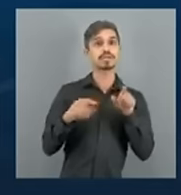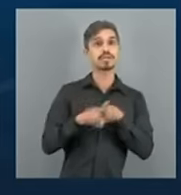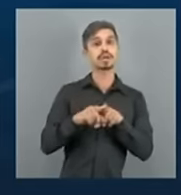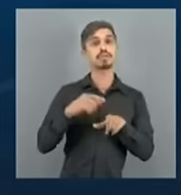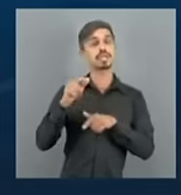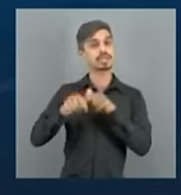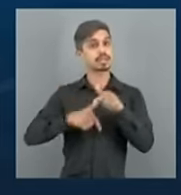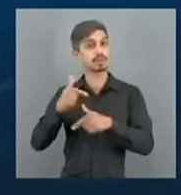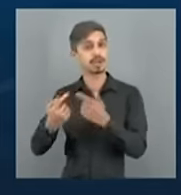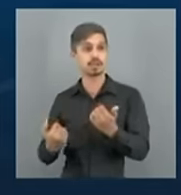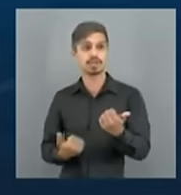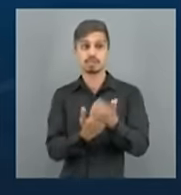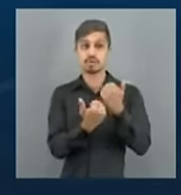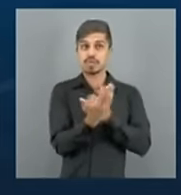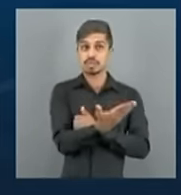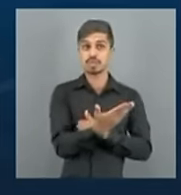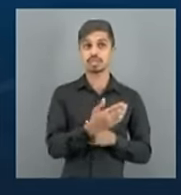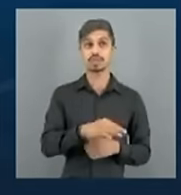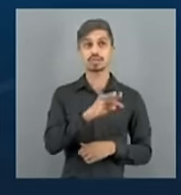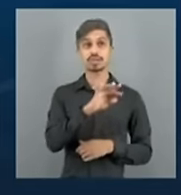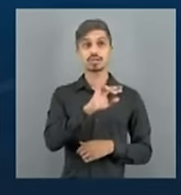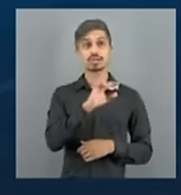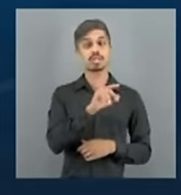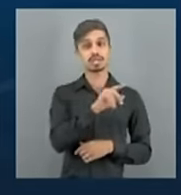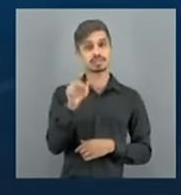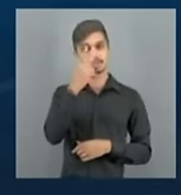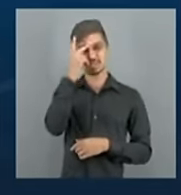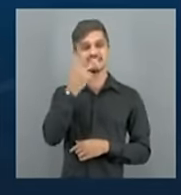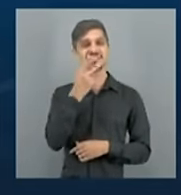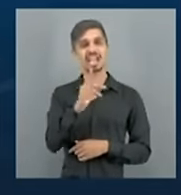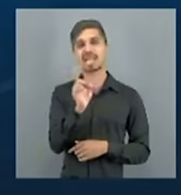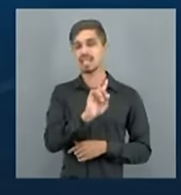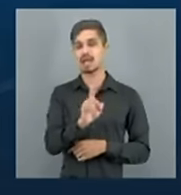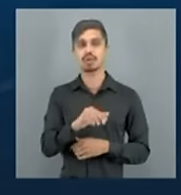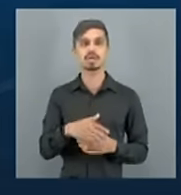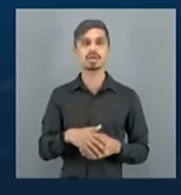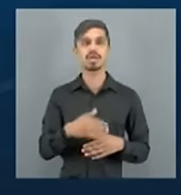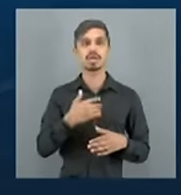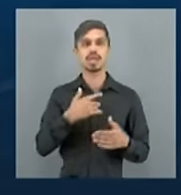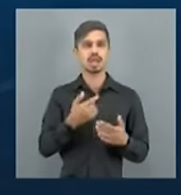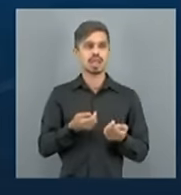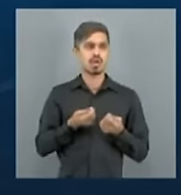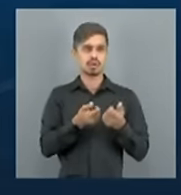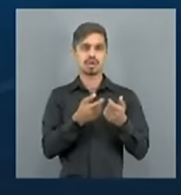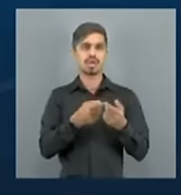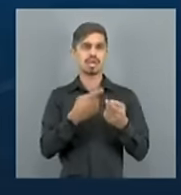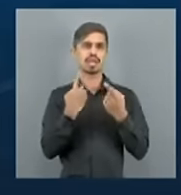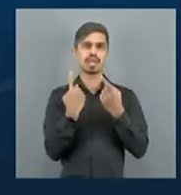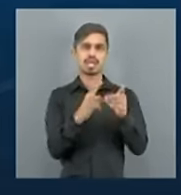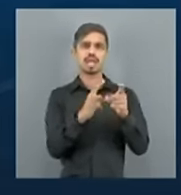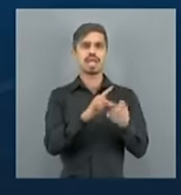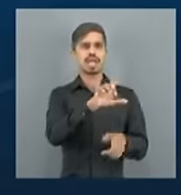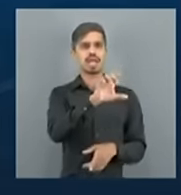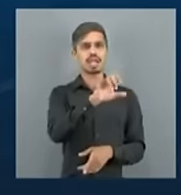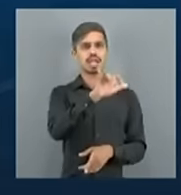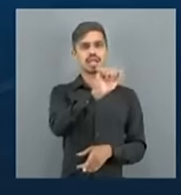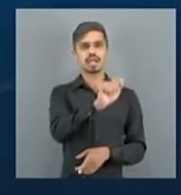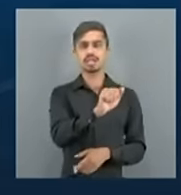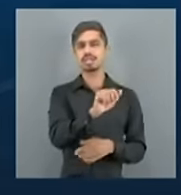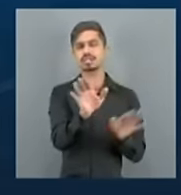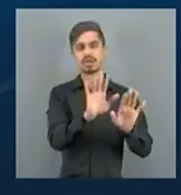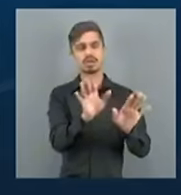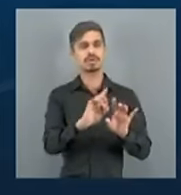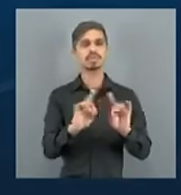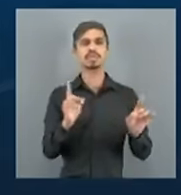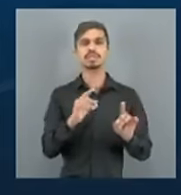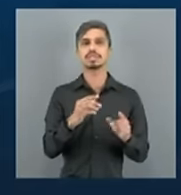ele nesse campeonato, que as pessoas falam que não. Não tô aqui para enfrentar. Leila, não quero te enfrentar jamais. Não tô falando que você fez ou não,